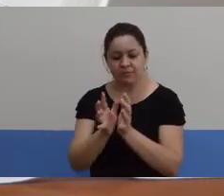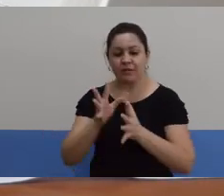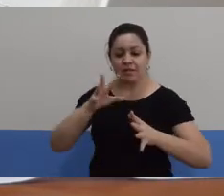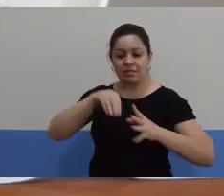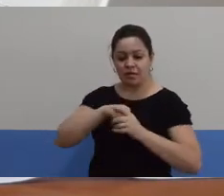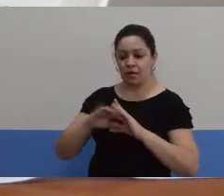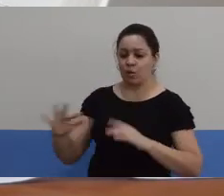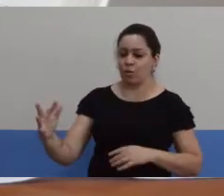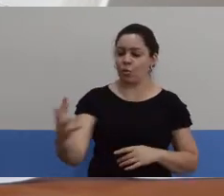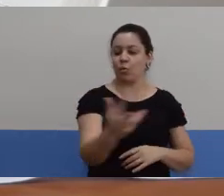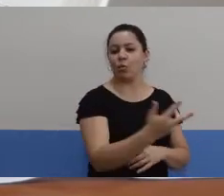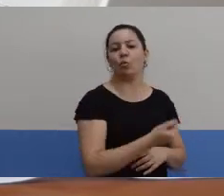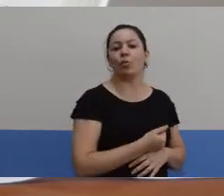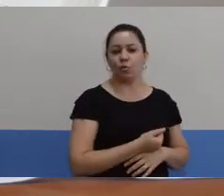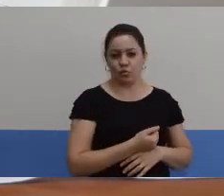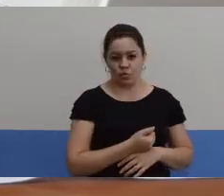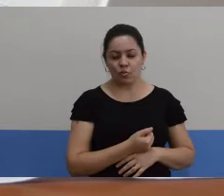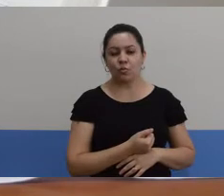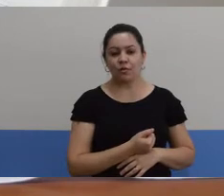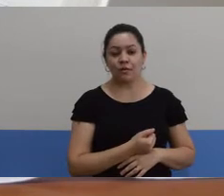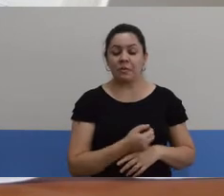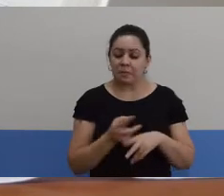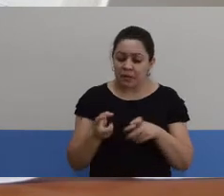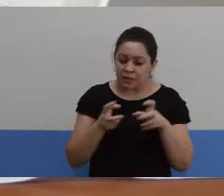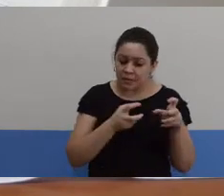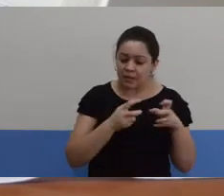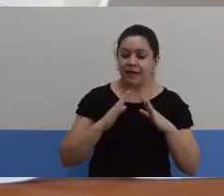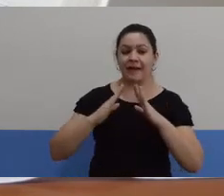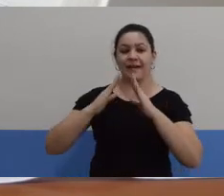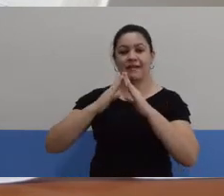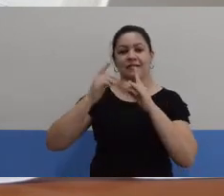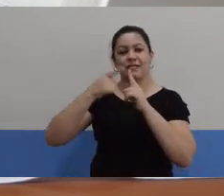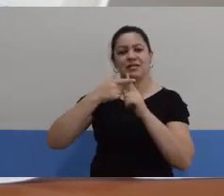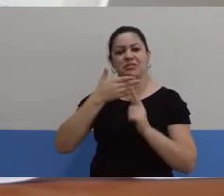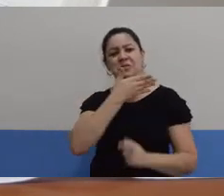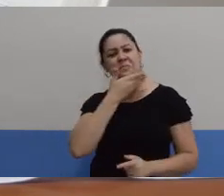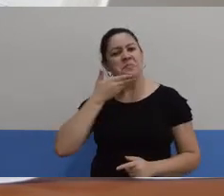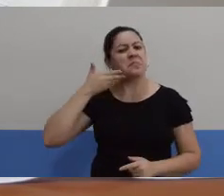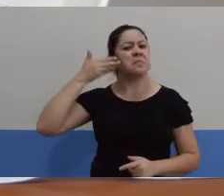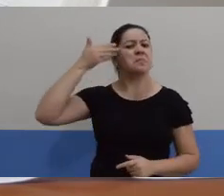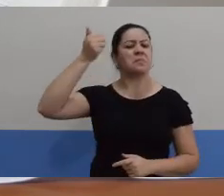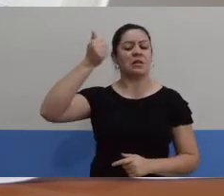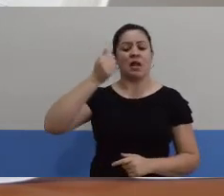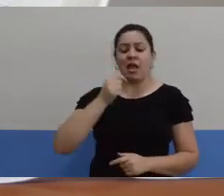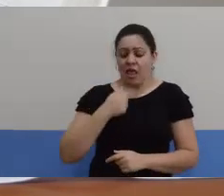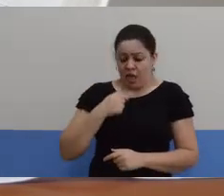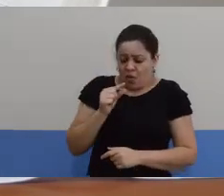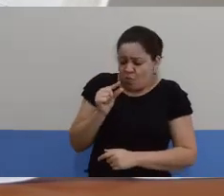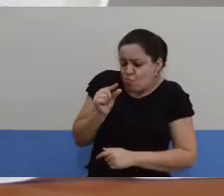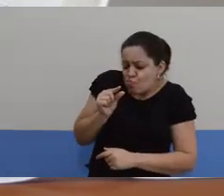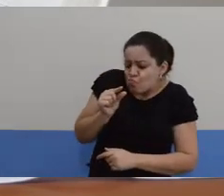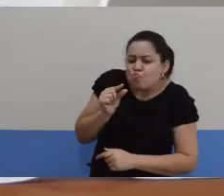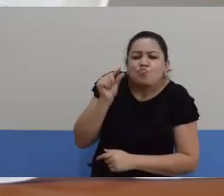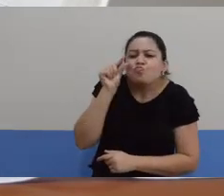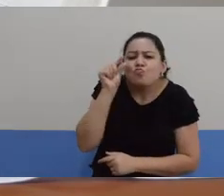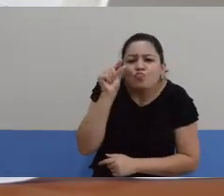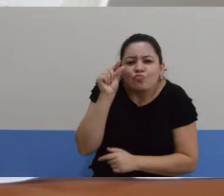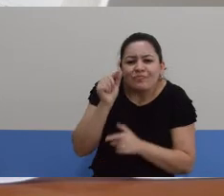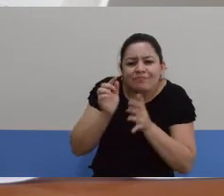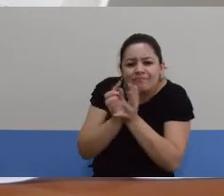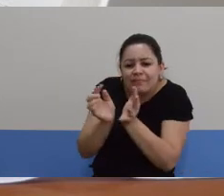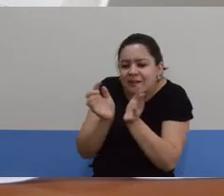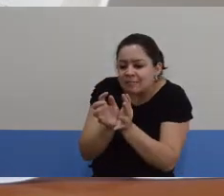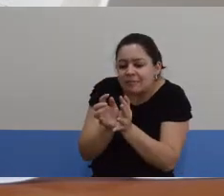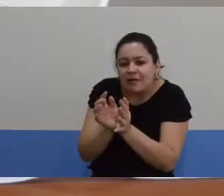e sentir que a igreja pode ser melhor com a minha pequena participação, mas que ela